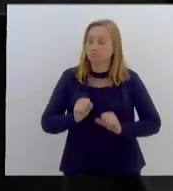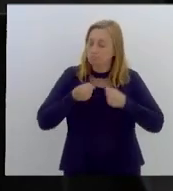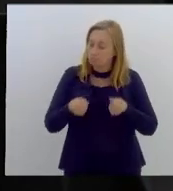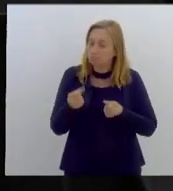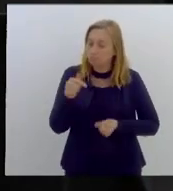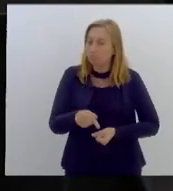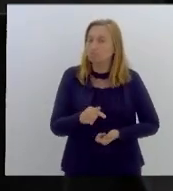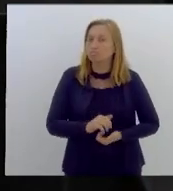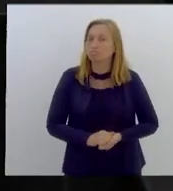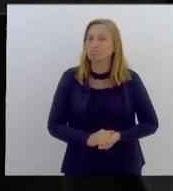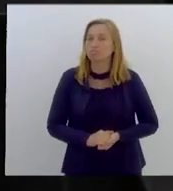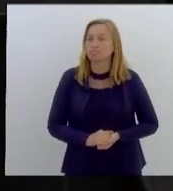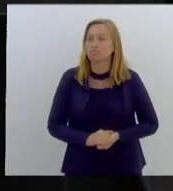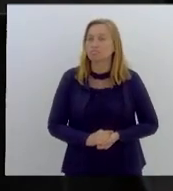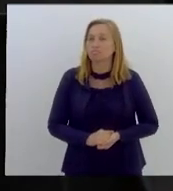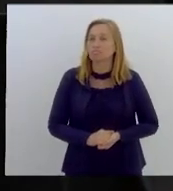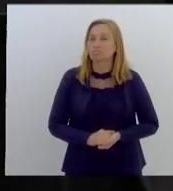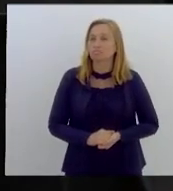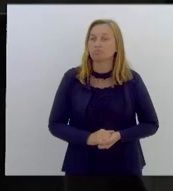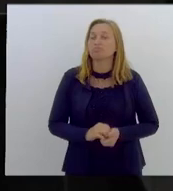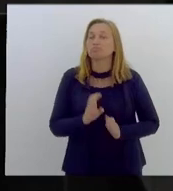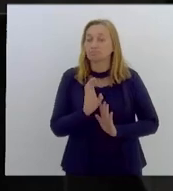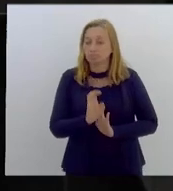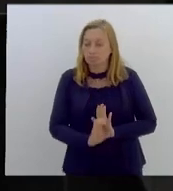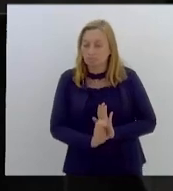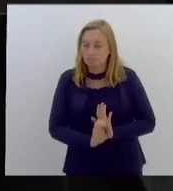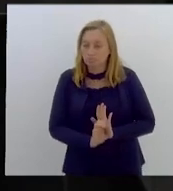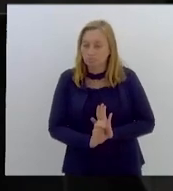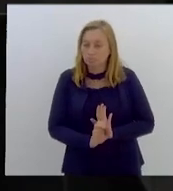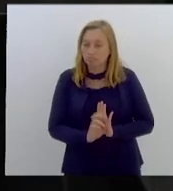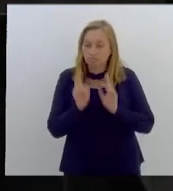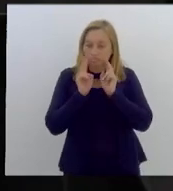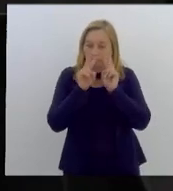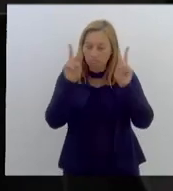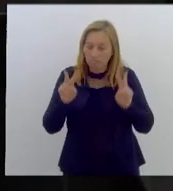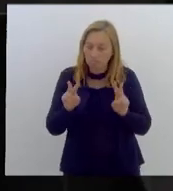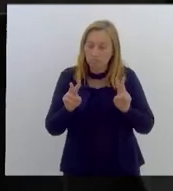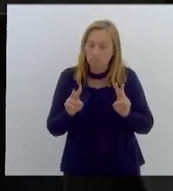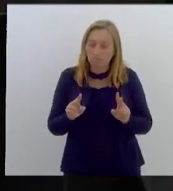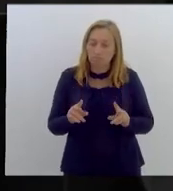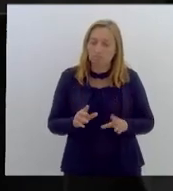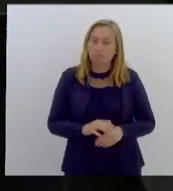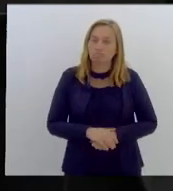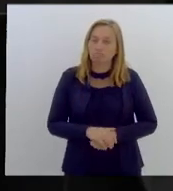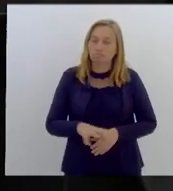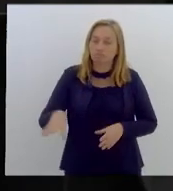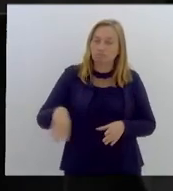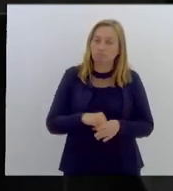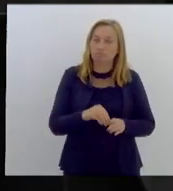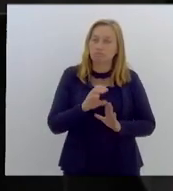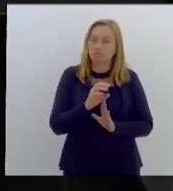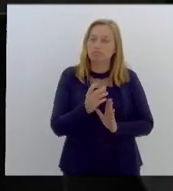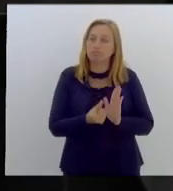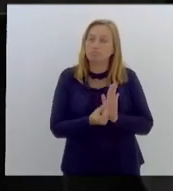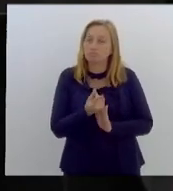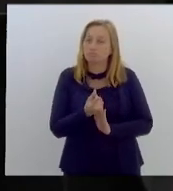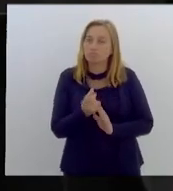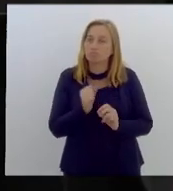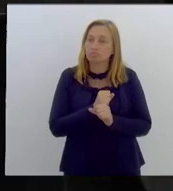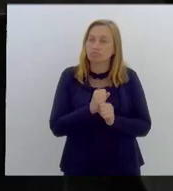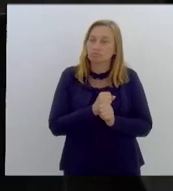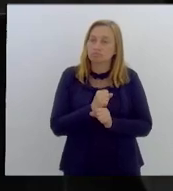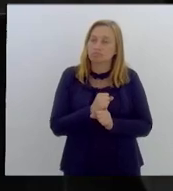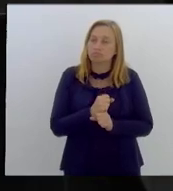aqui, ela é uma emenda que visa colocar na lei orçamentária anual